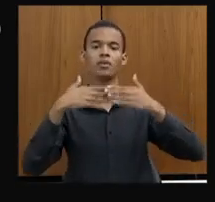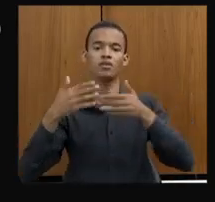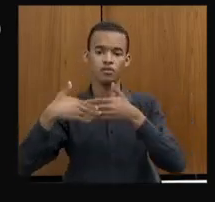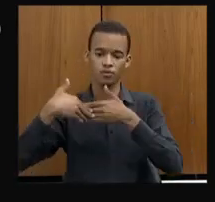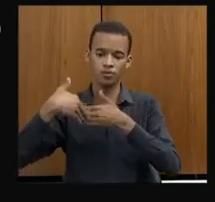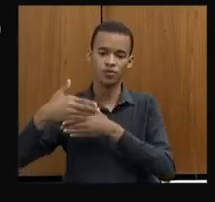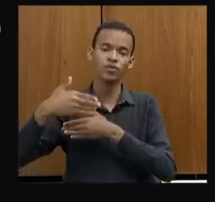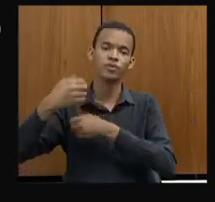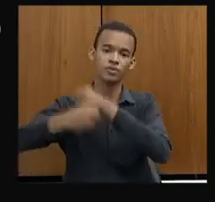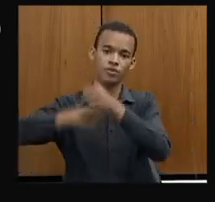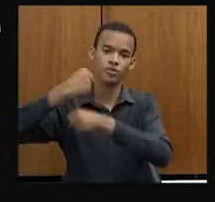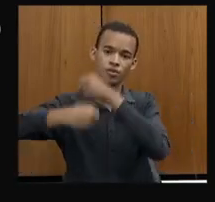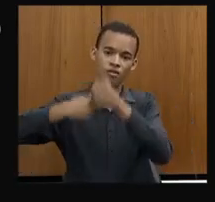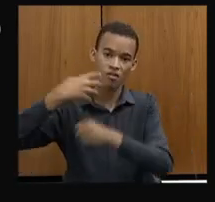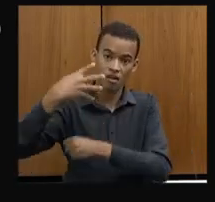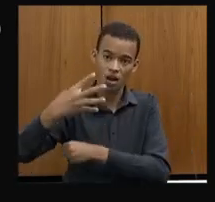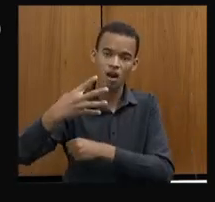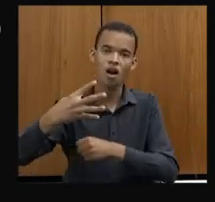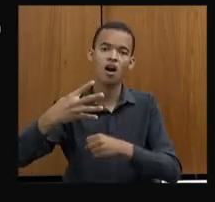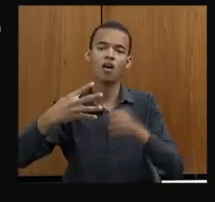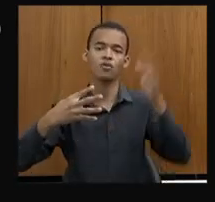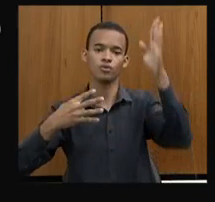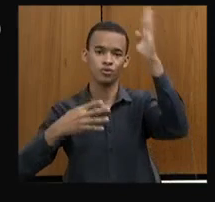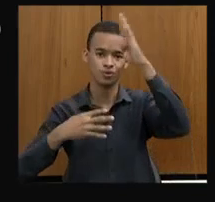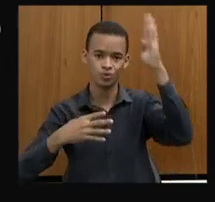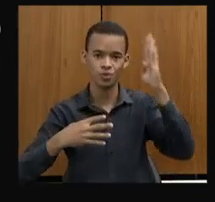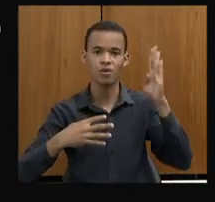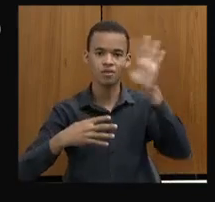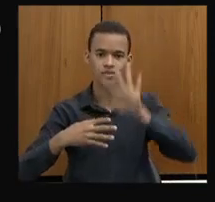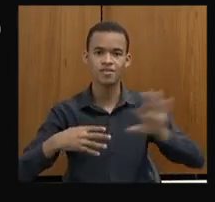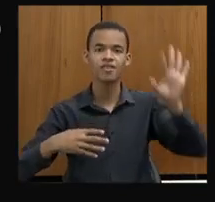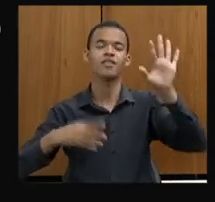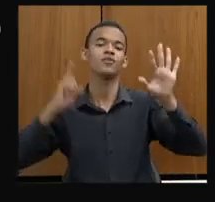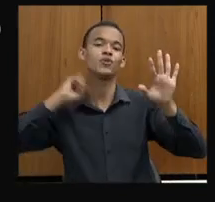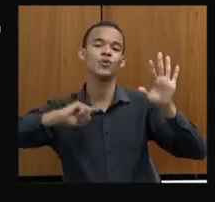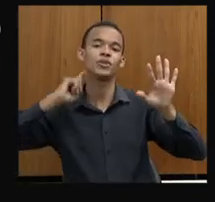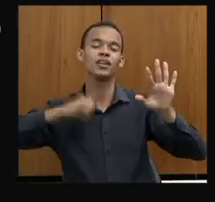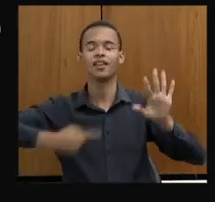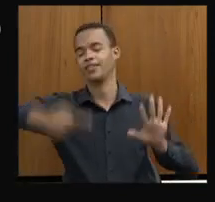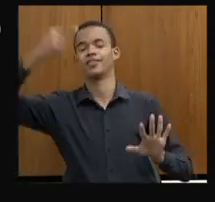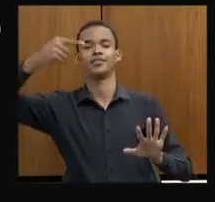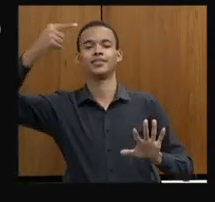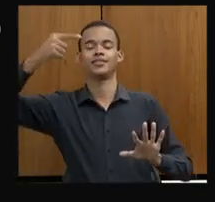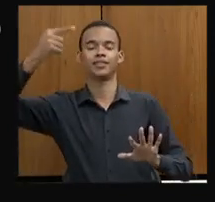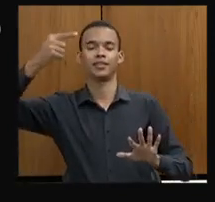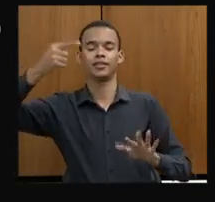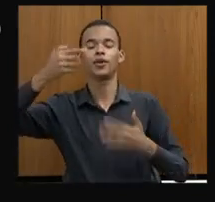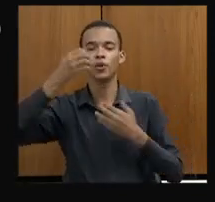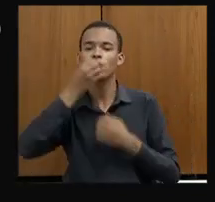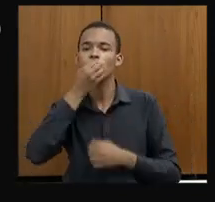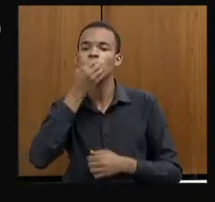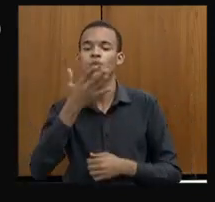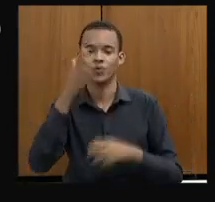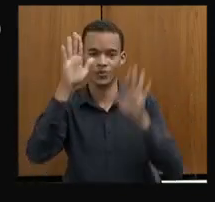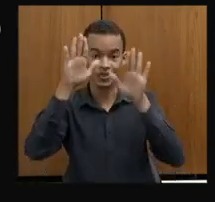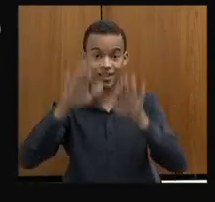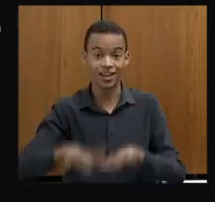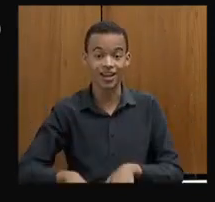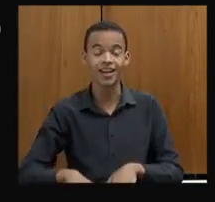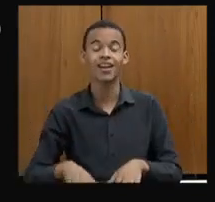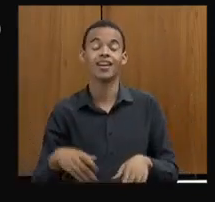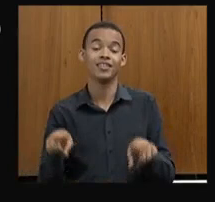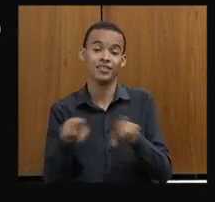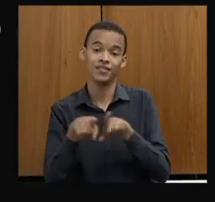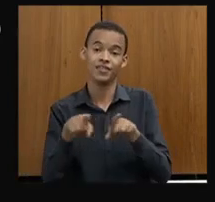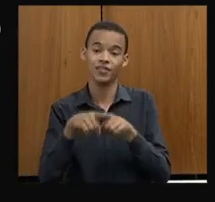o nosso estado o melhor estado do Brasil Uma boa tarde a todos já desejo eu vou desejar Feliz Natal que